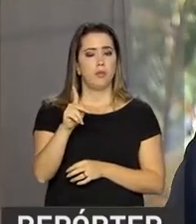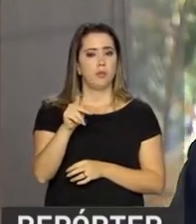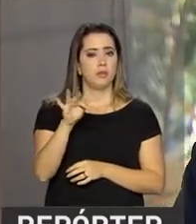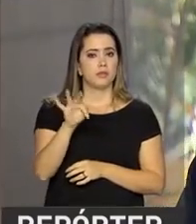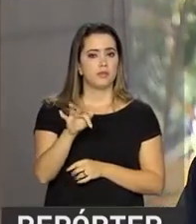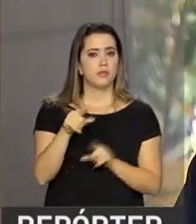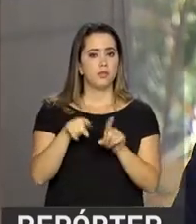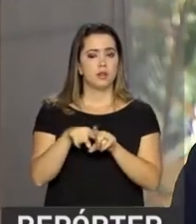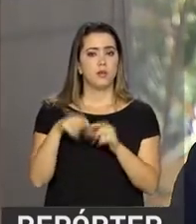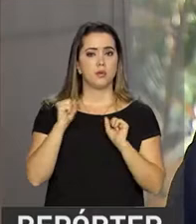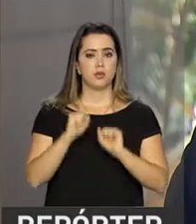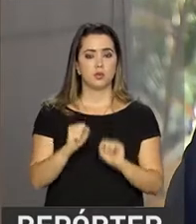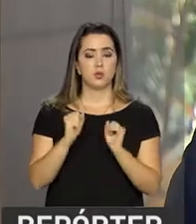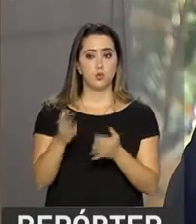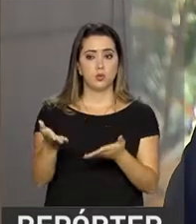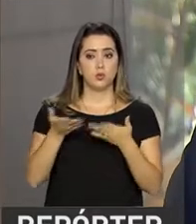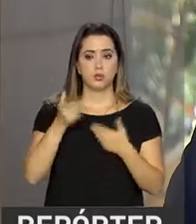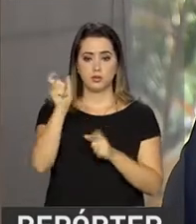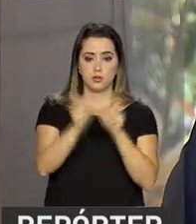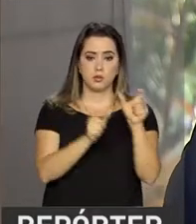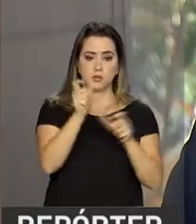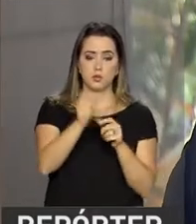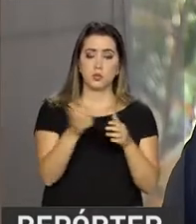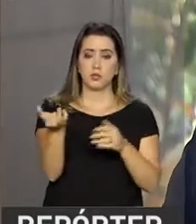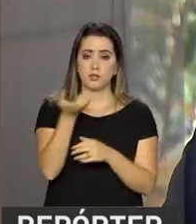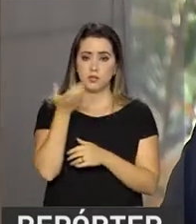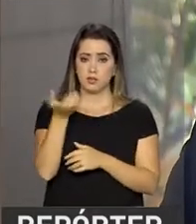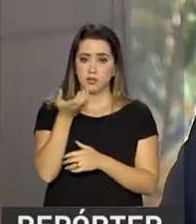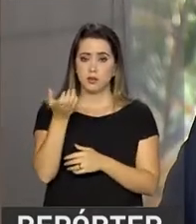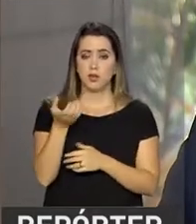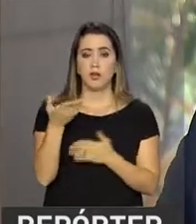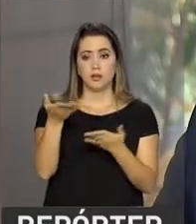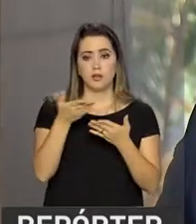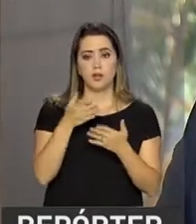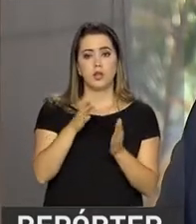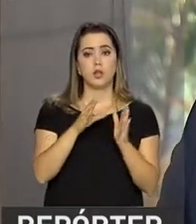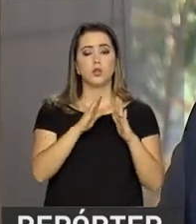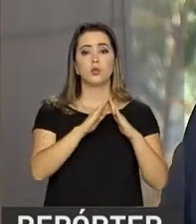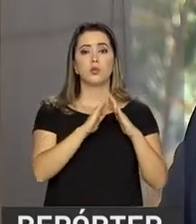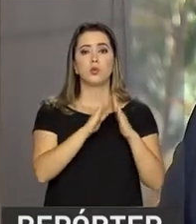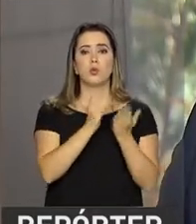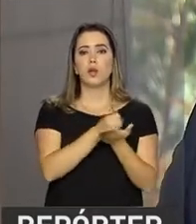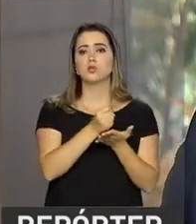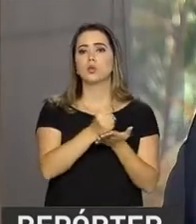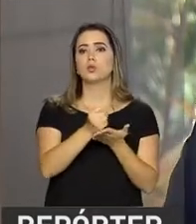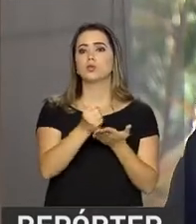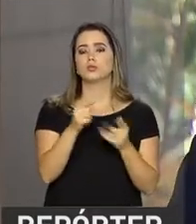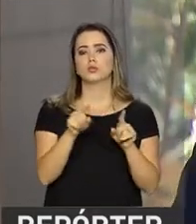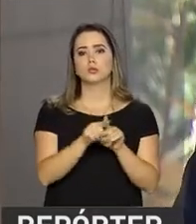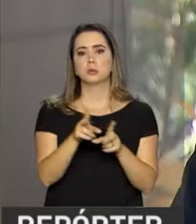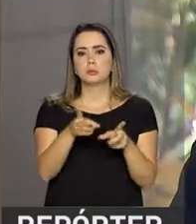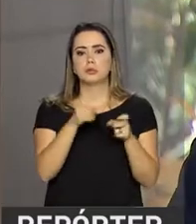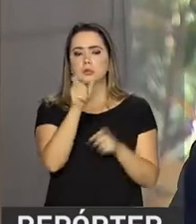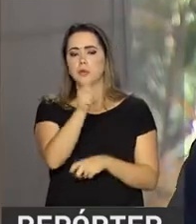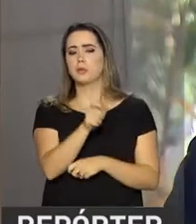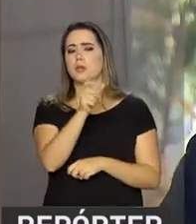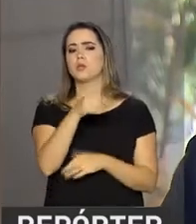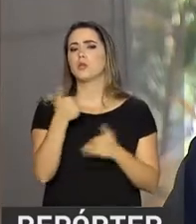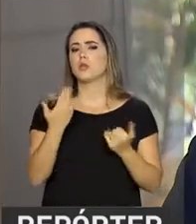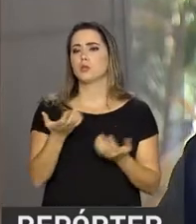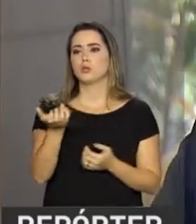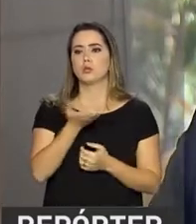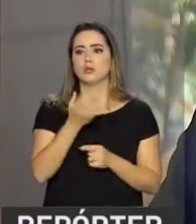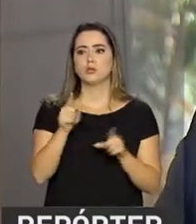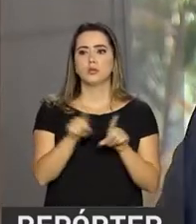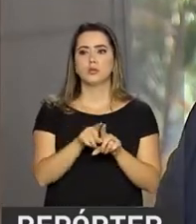a receber as pessoas os requerentes nos cartórios a identificar essa pessoa e requerer a emissão